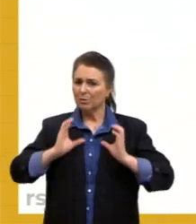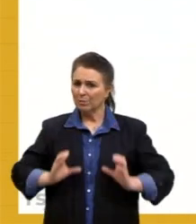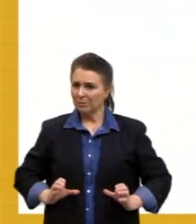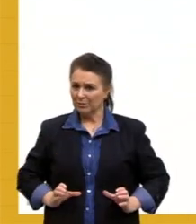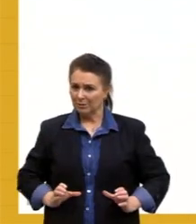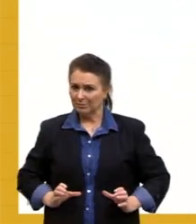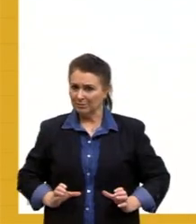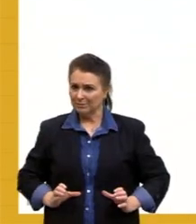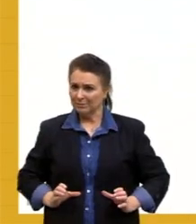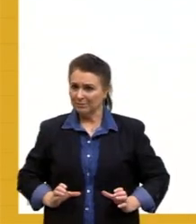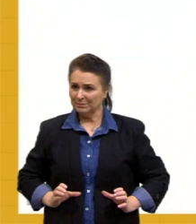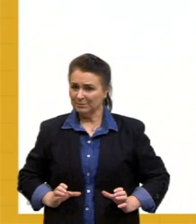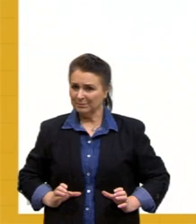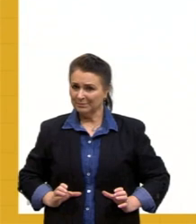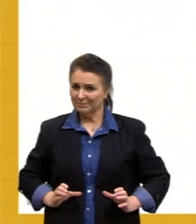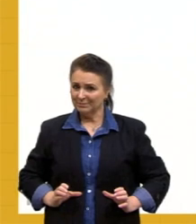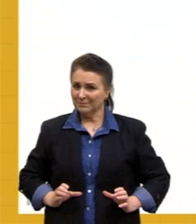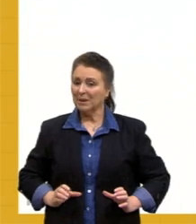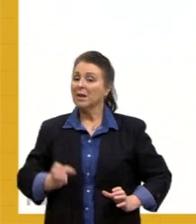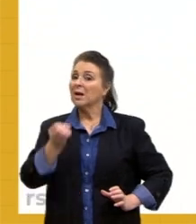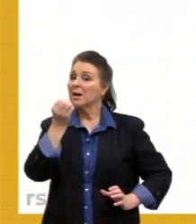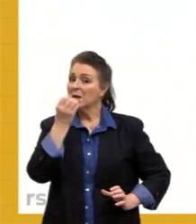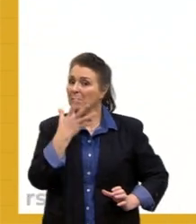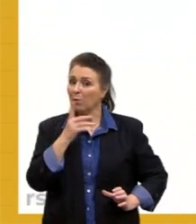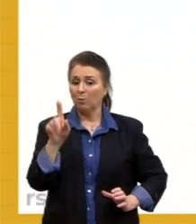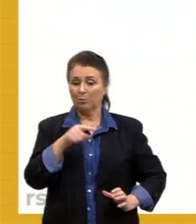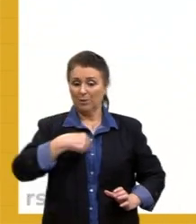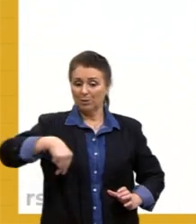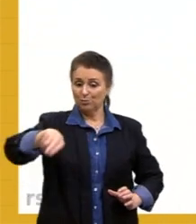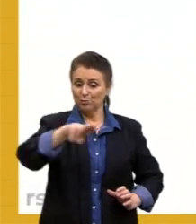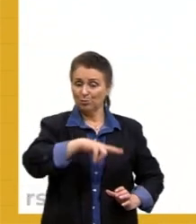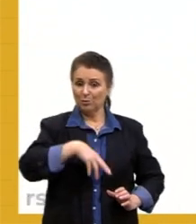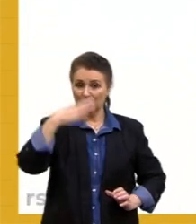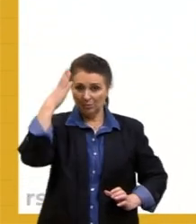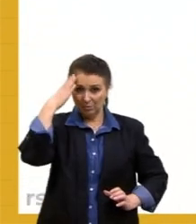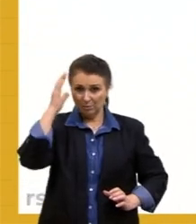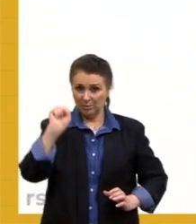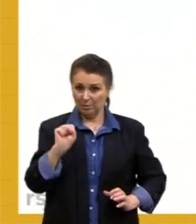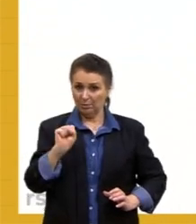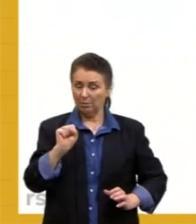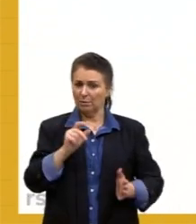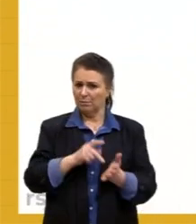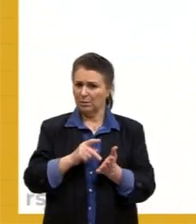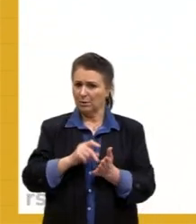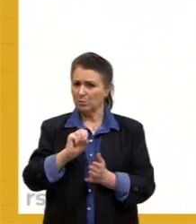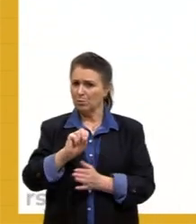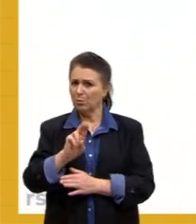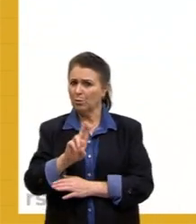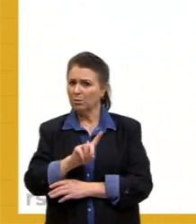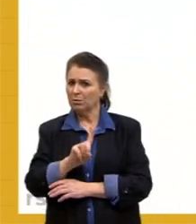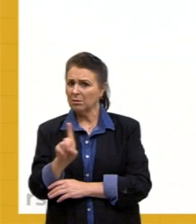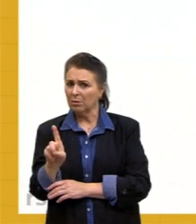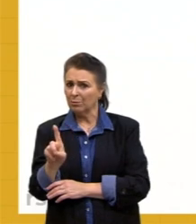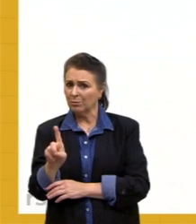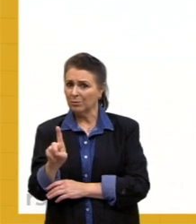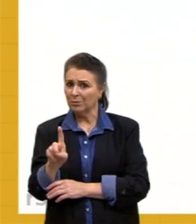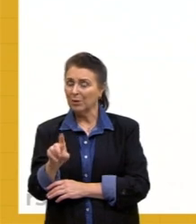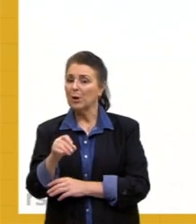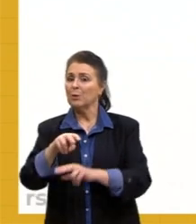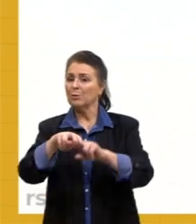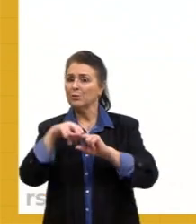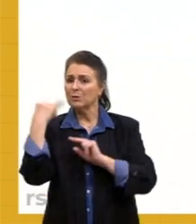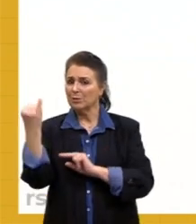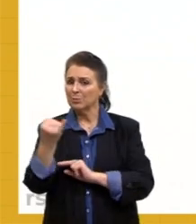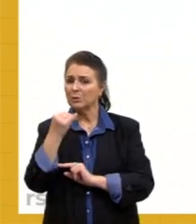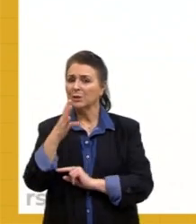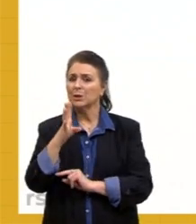daí é bom para a gente saber né se isso é verdade ou não ter o conhecimento histórico do que